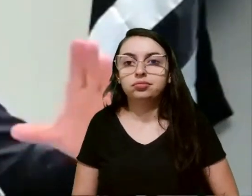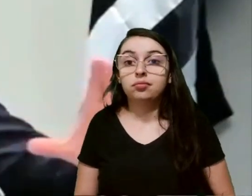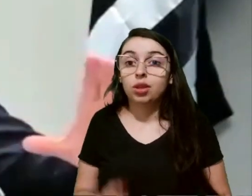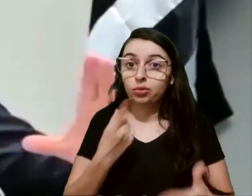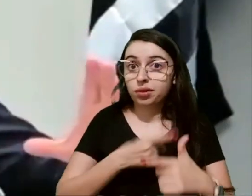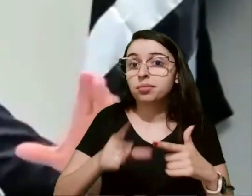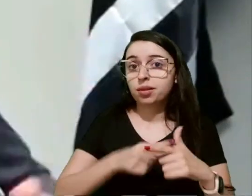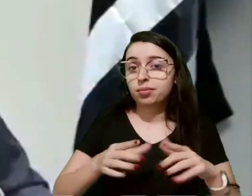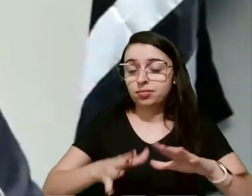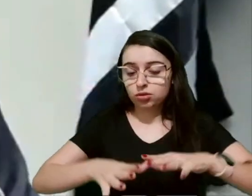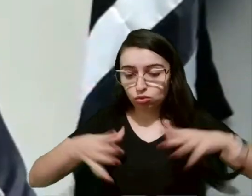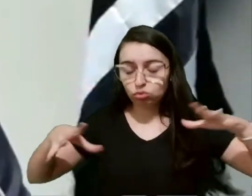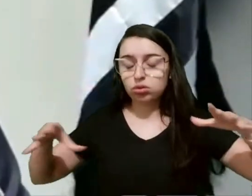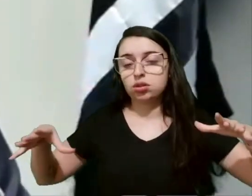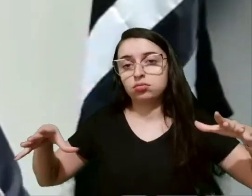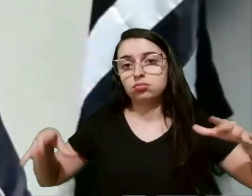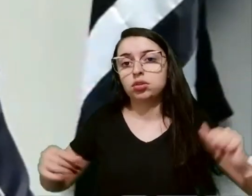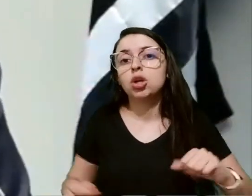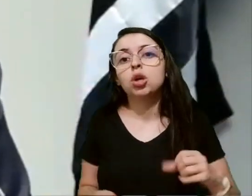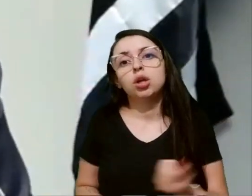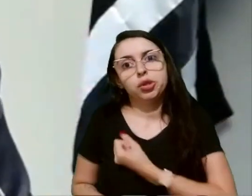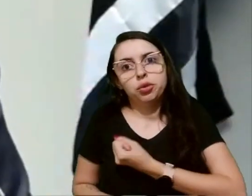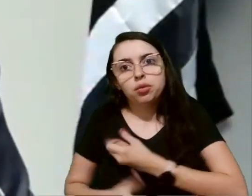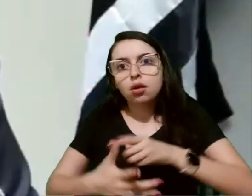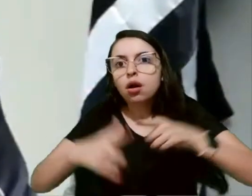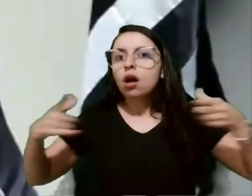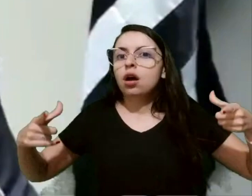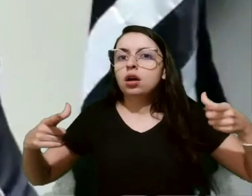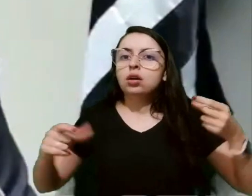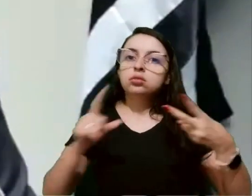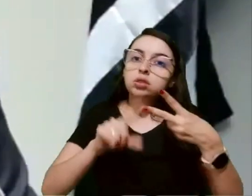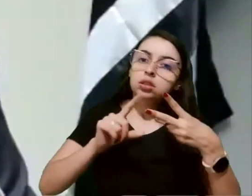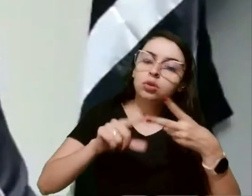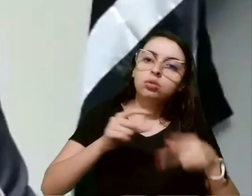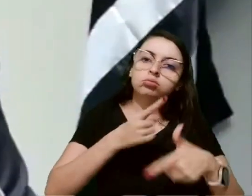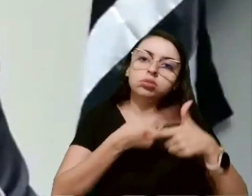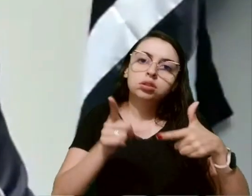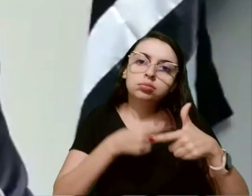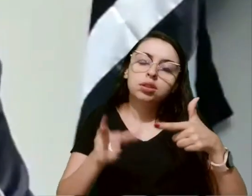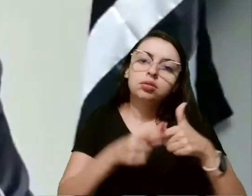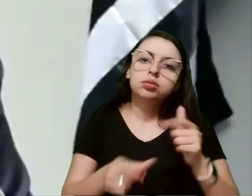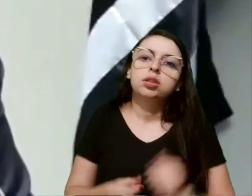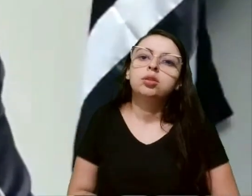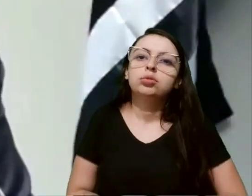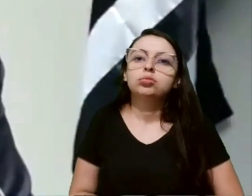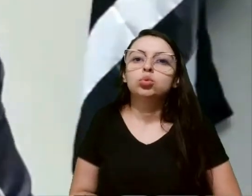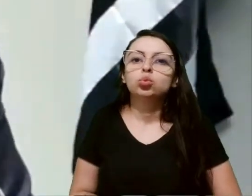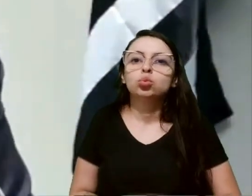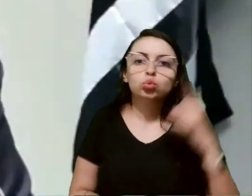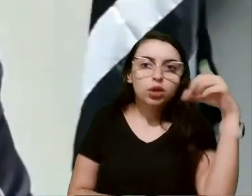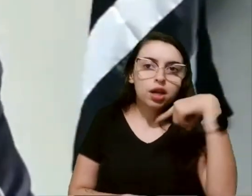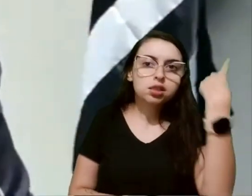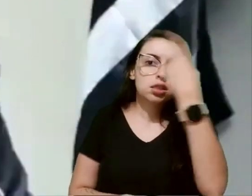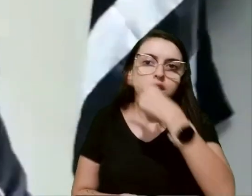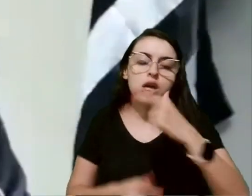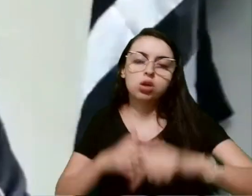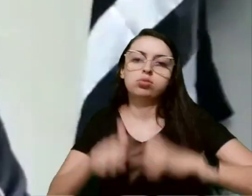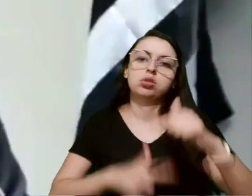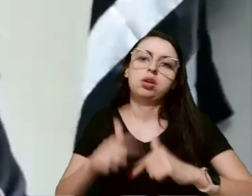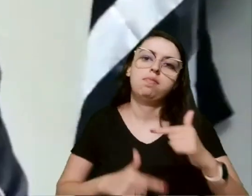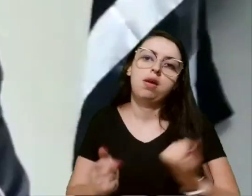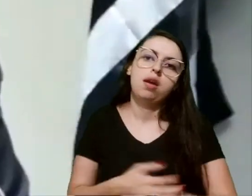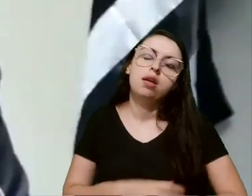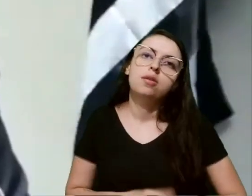Caracterizou o volume de casos em números absolutos. E o segundo problema era uma questão de carga de trabalho. Então, a